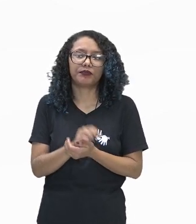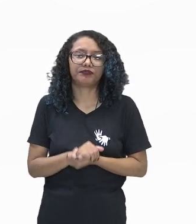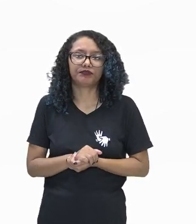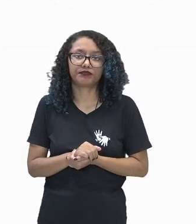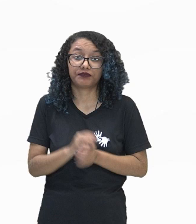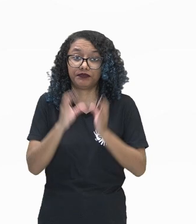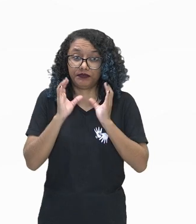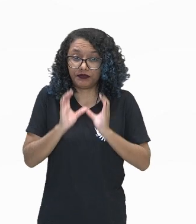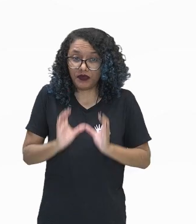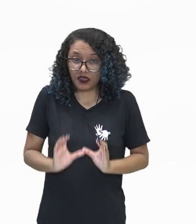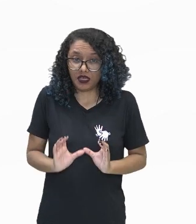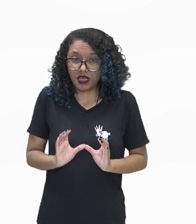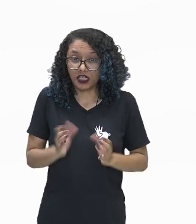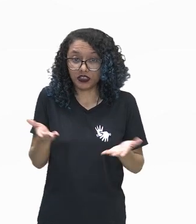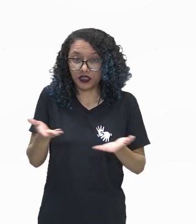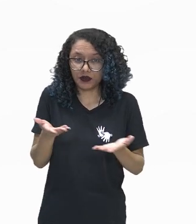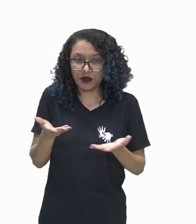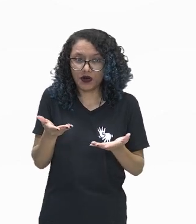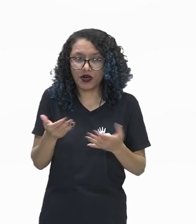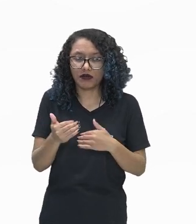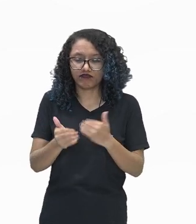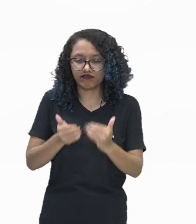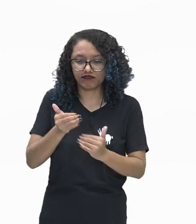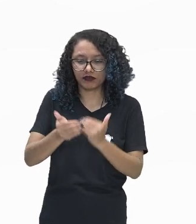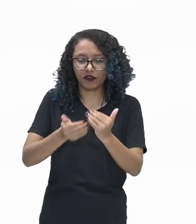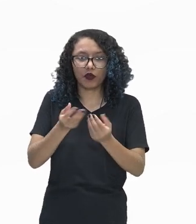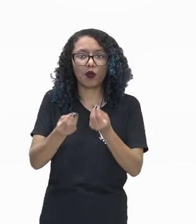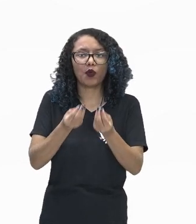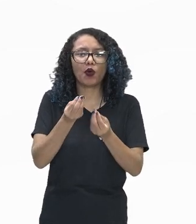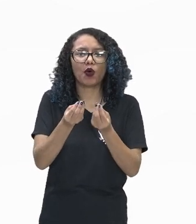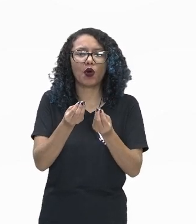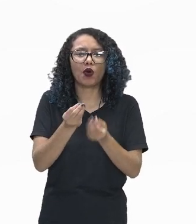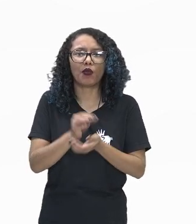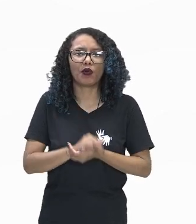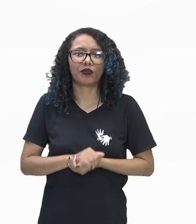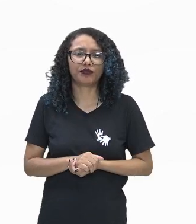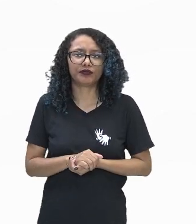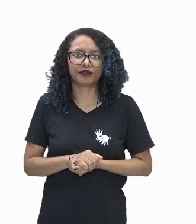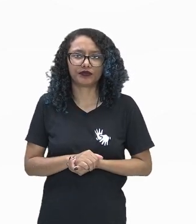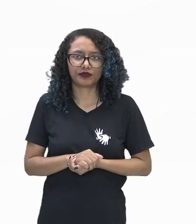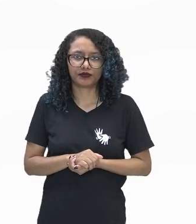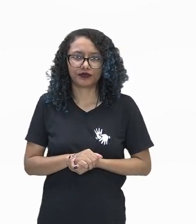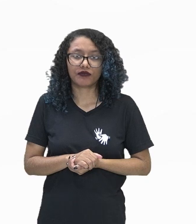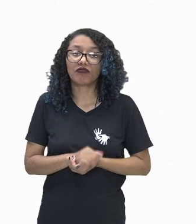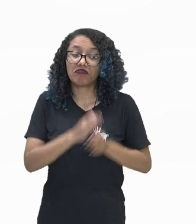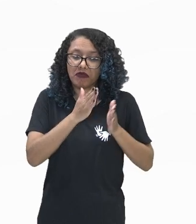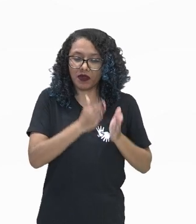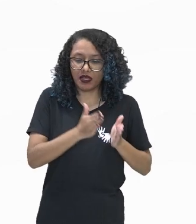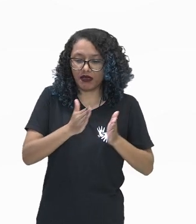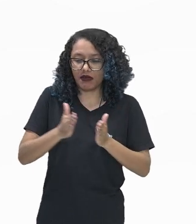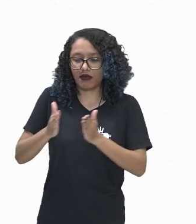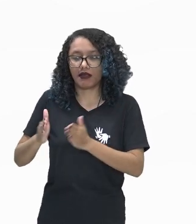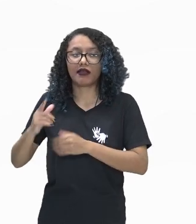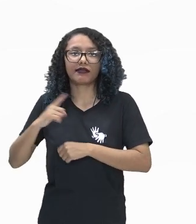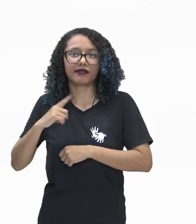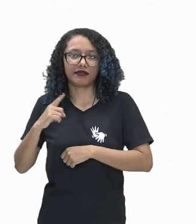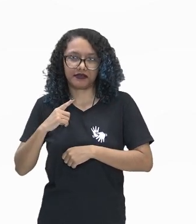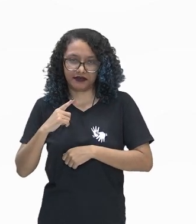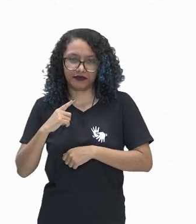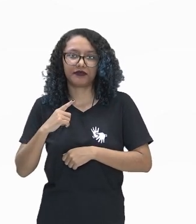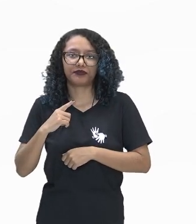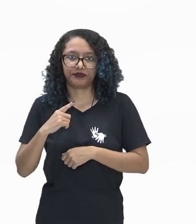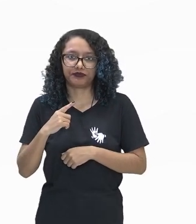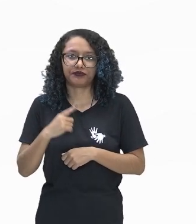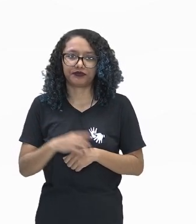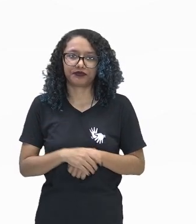se constituiu, ela se formou, ela foi, né, se formando por etapas. Então,